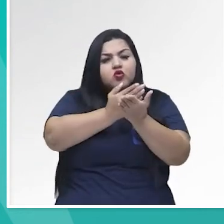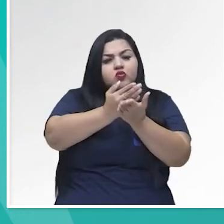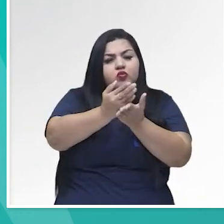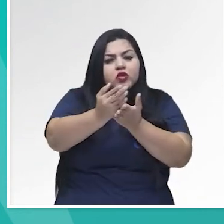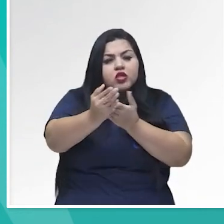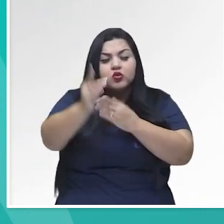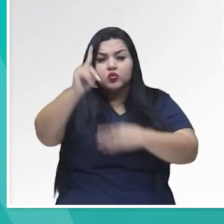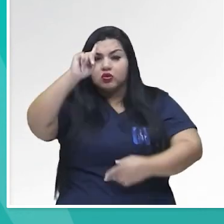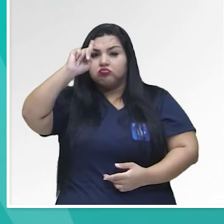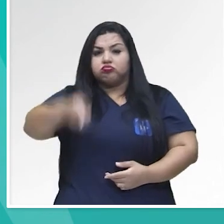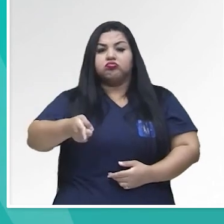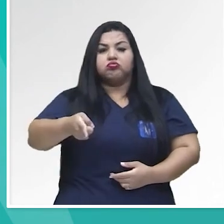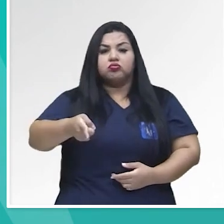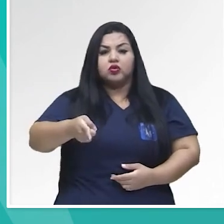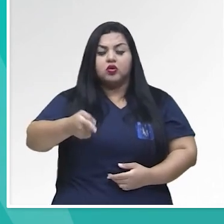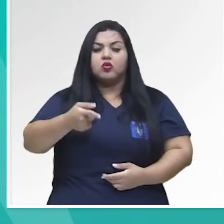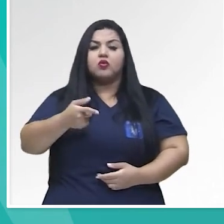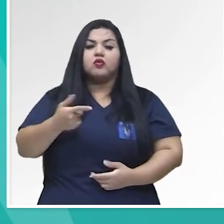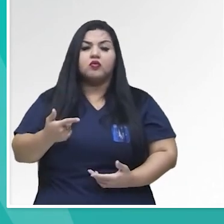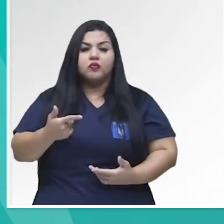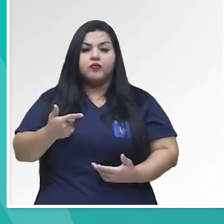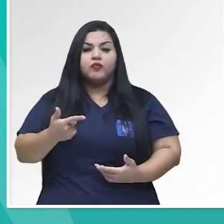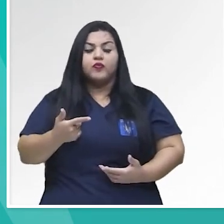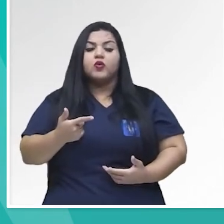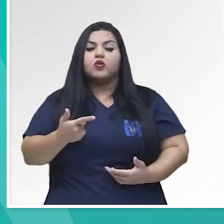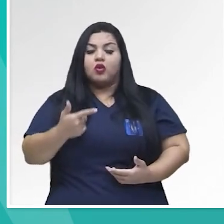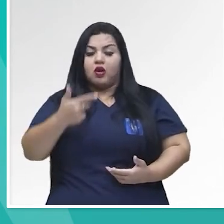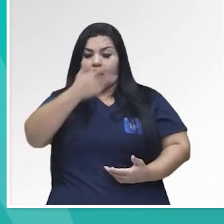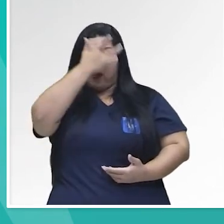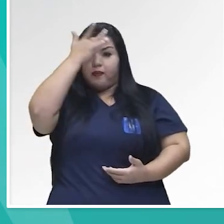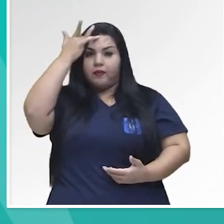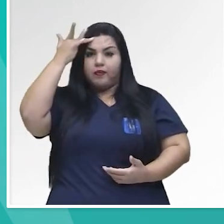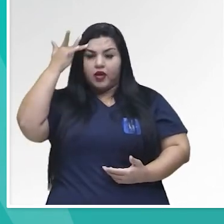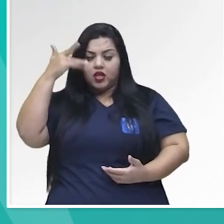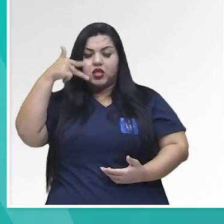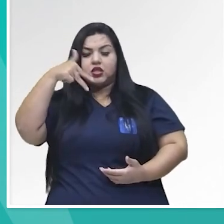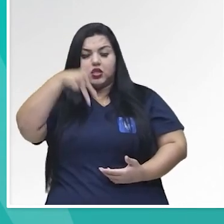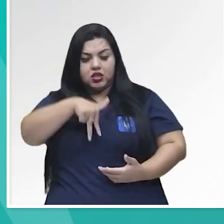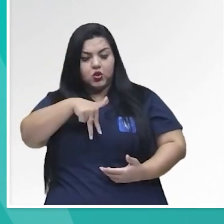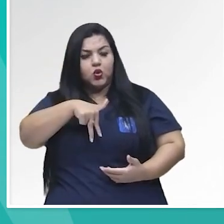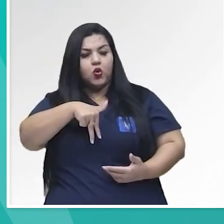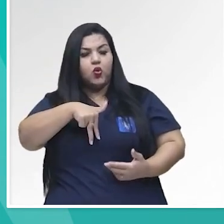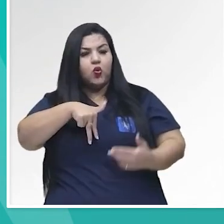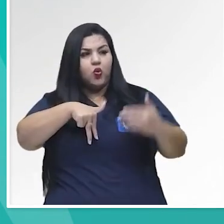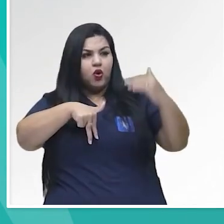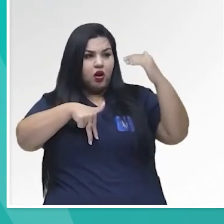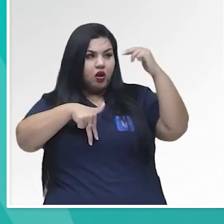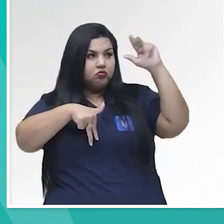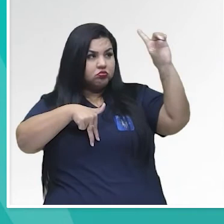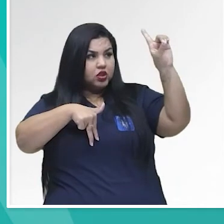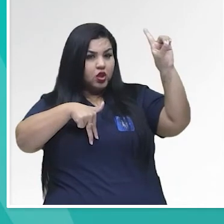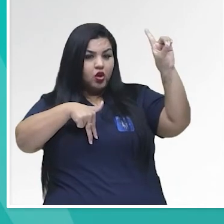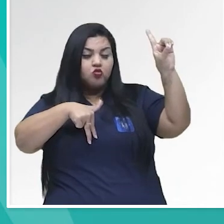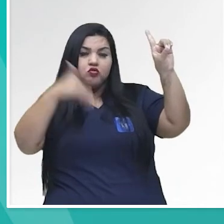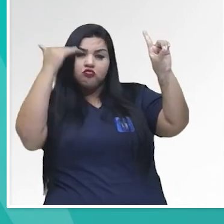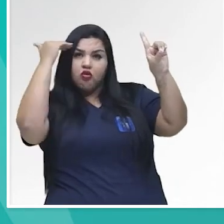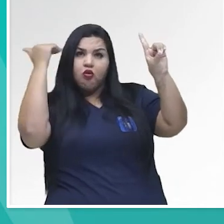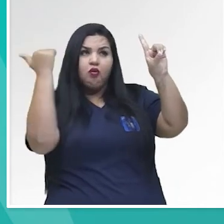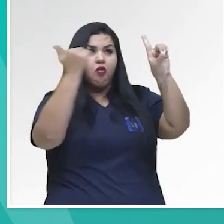autoridade, né? O homem é submisso à vontade de Deus. Então, se a gente parar para